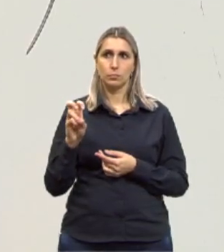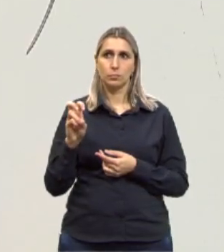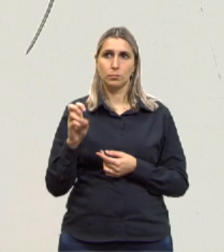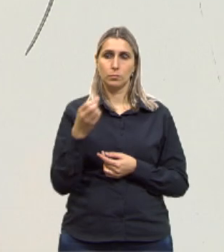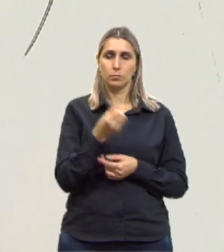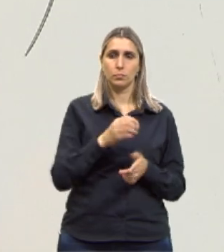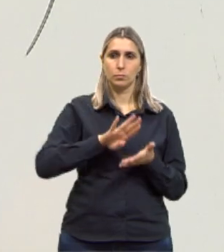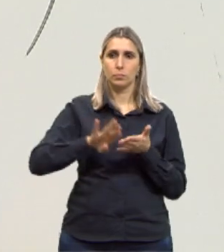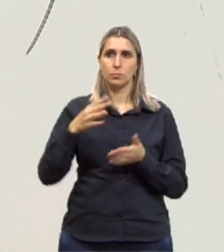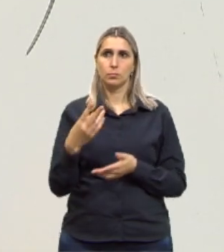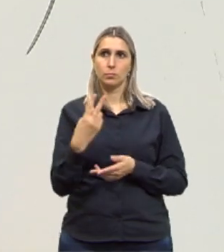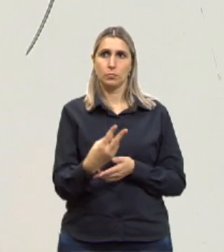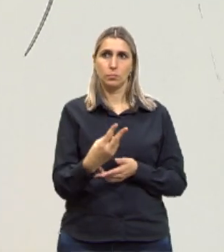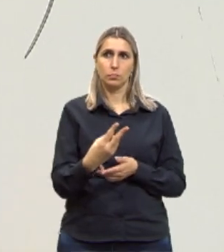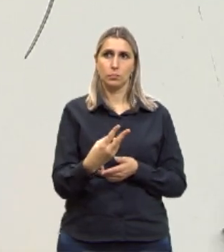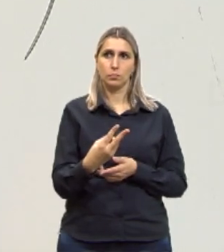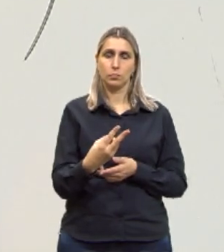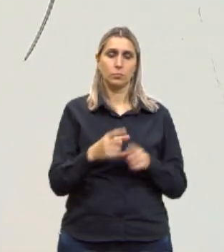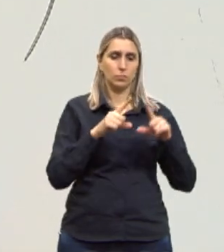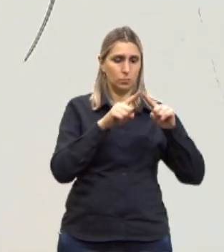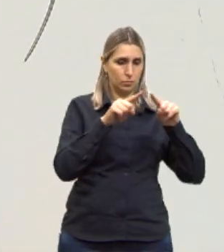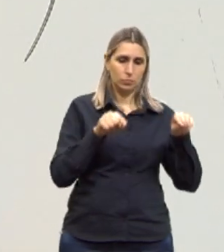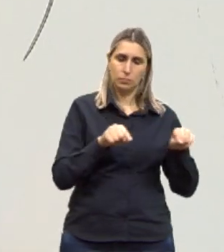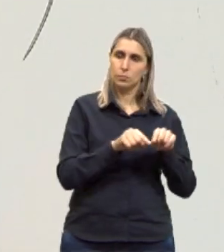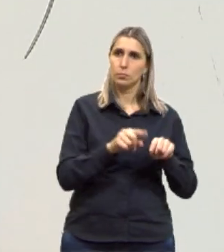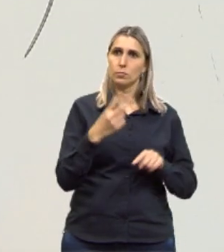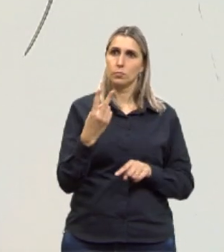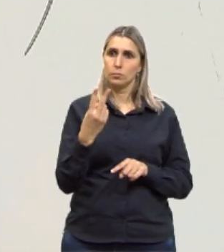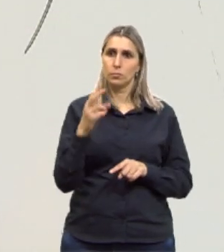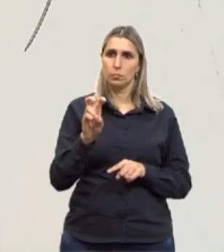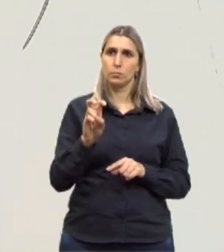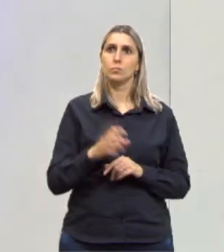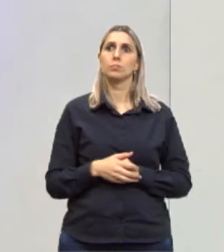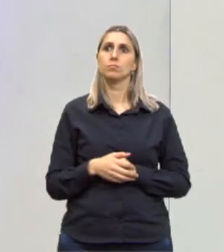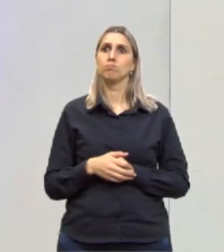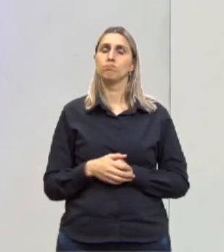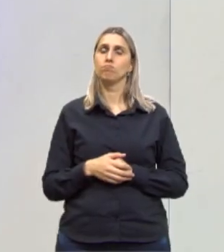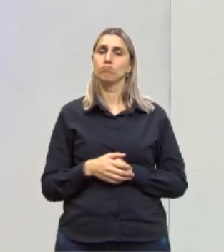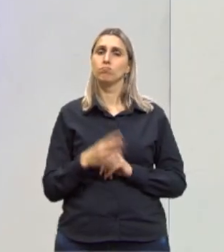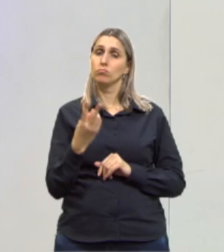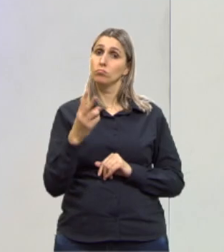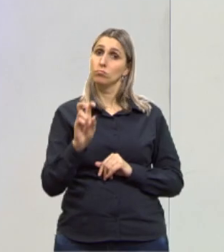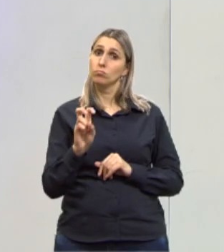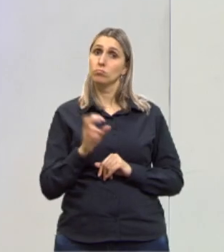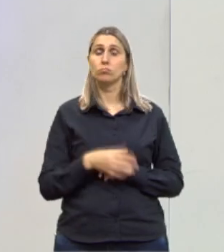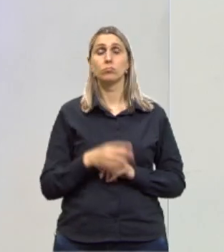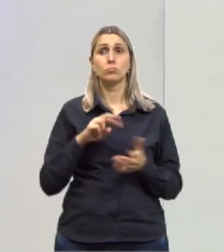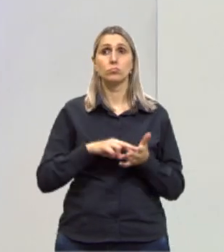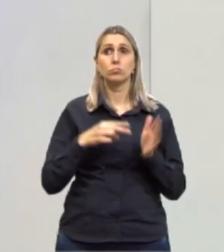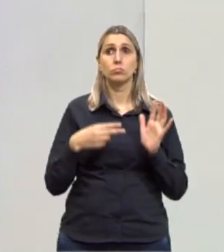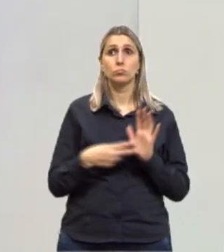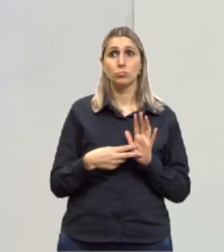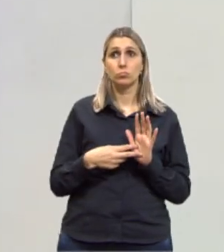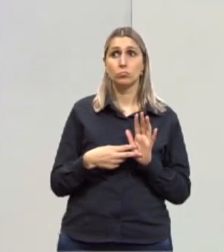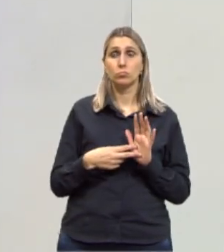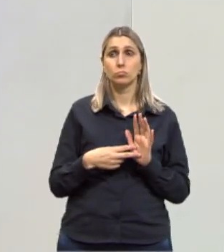4, 2. O delta é 25. Se o delta é 25, significa